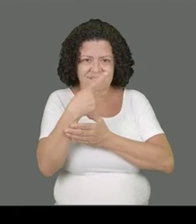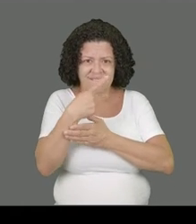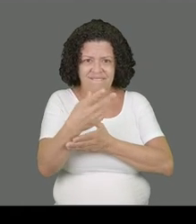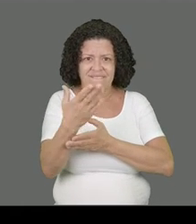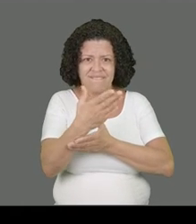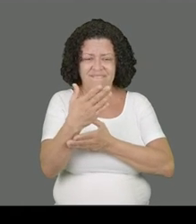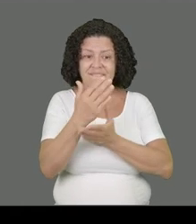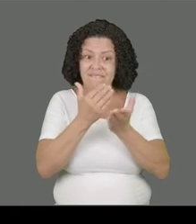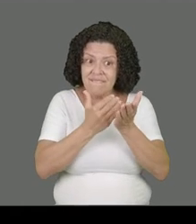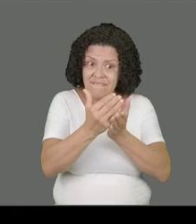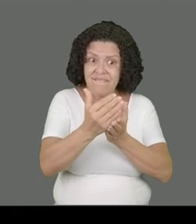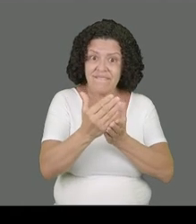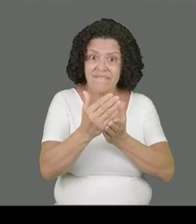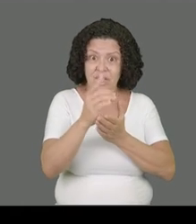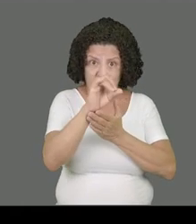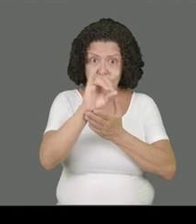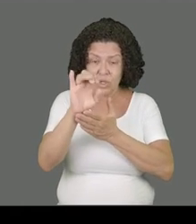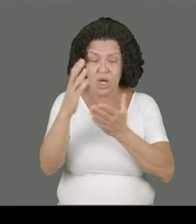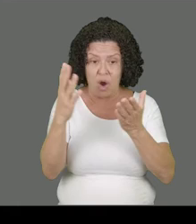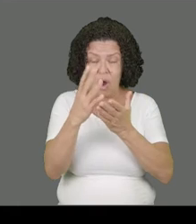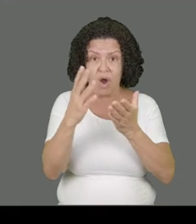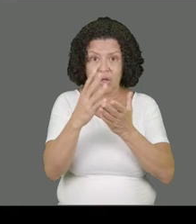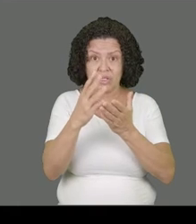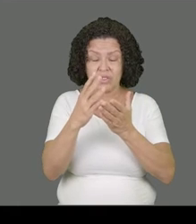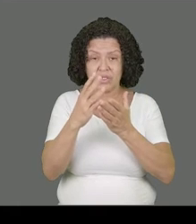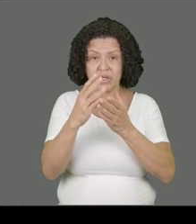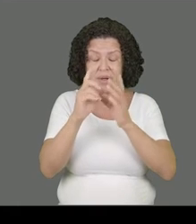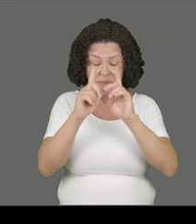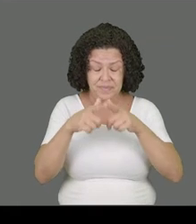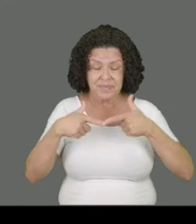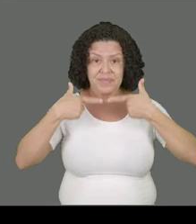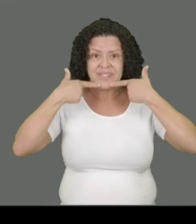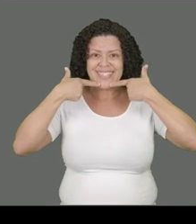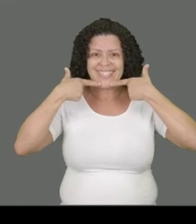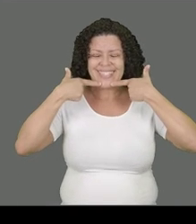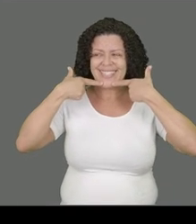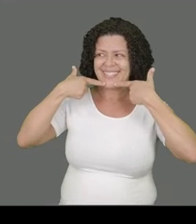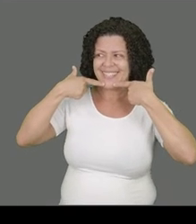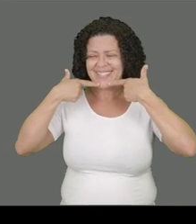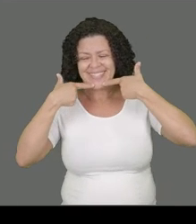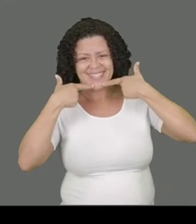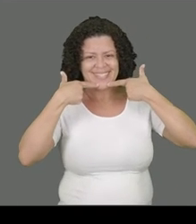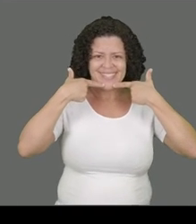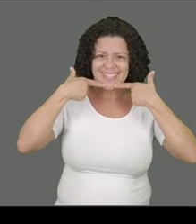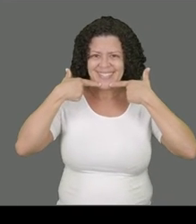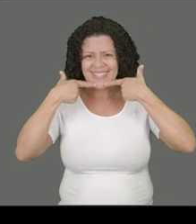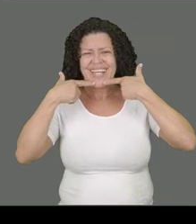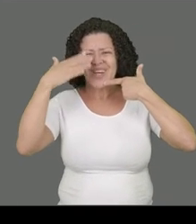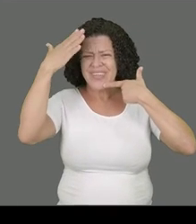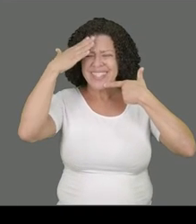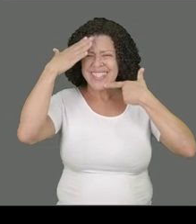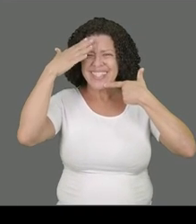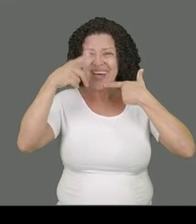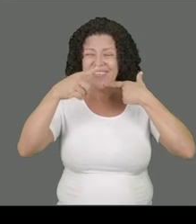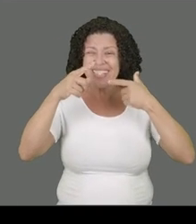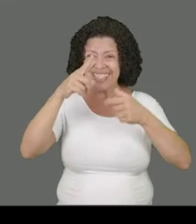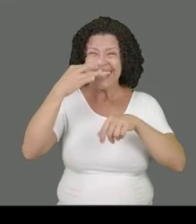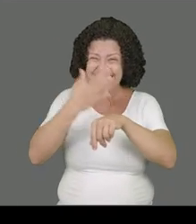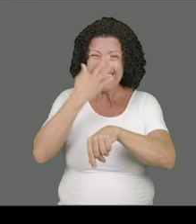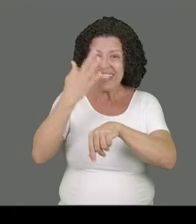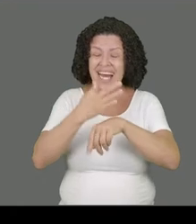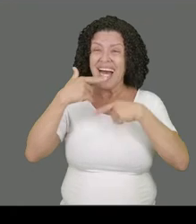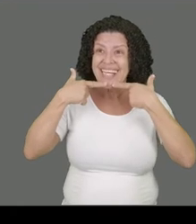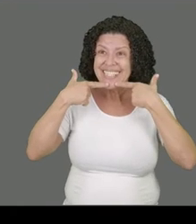um dever de casa. Comece o dia com um grande sorriso no rosto. Nem que seja